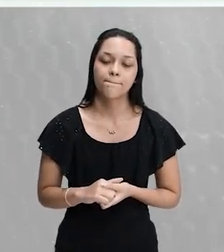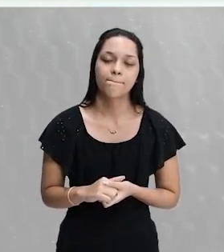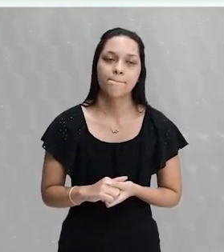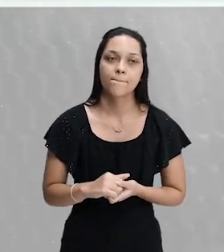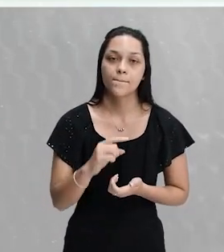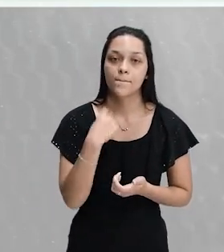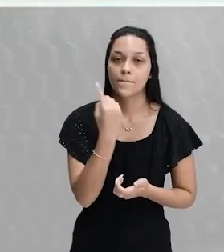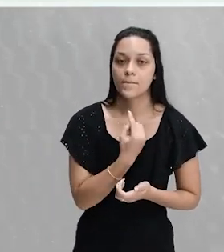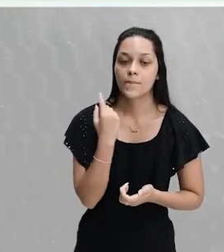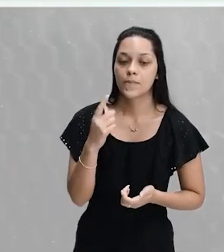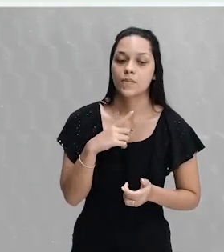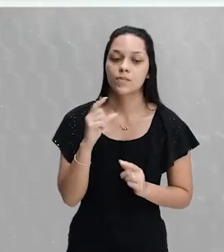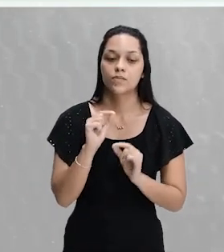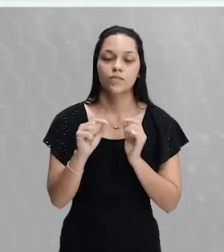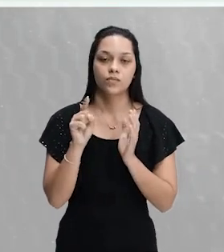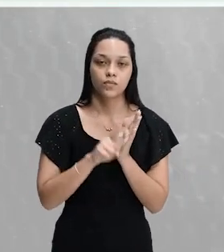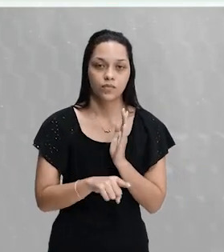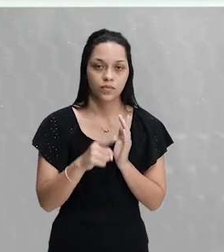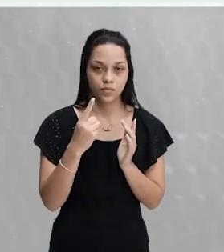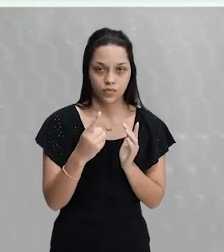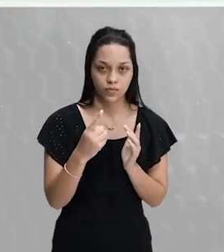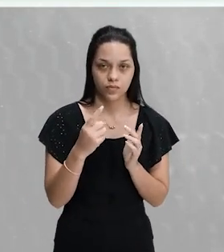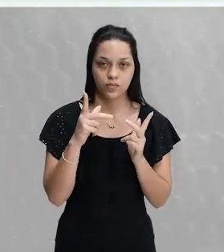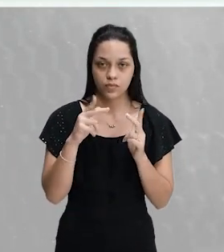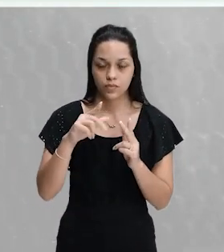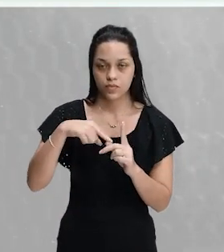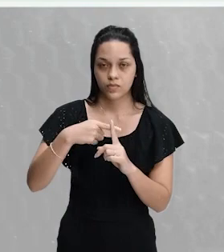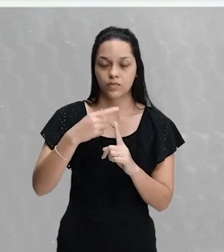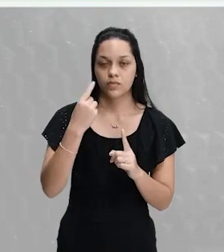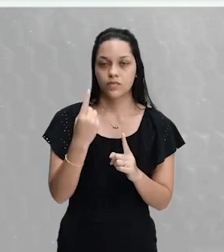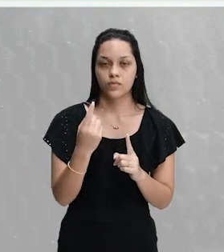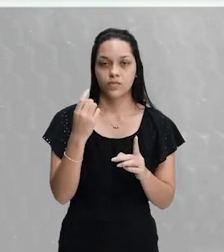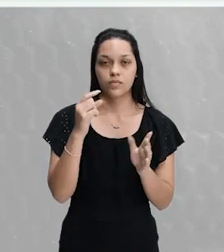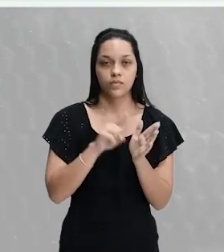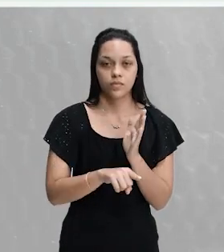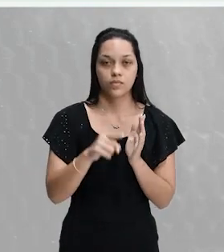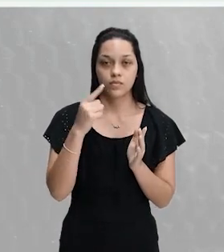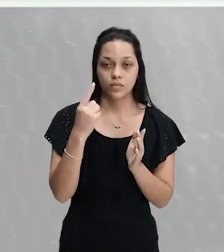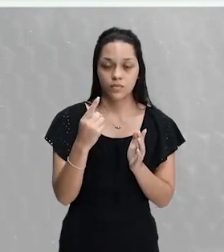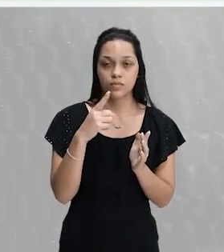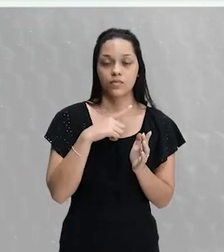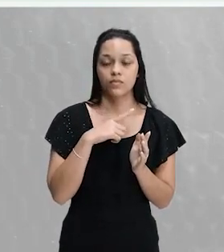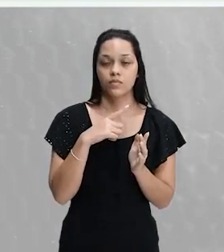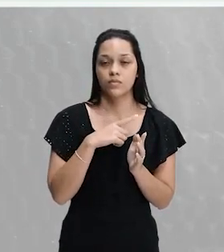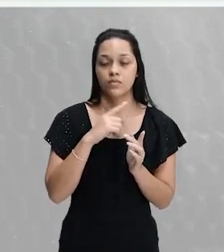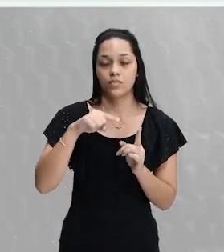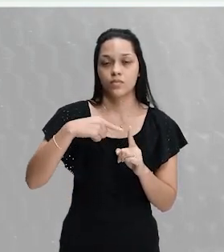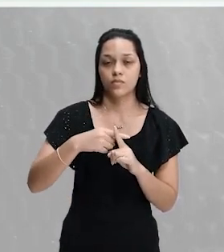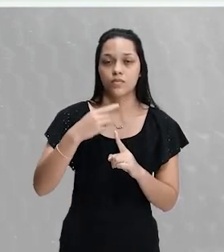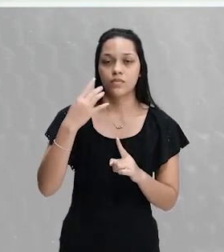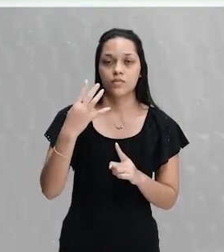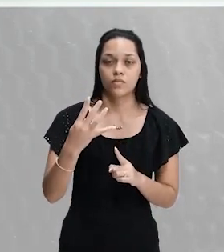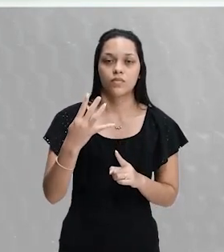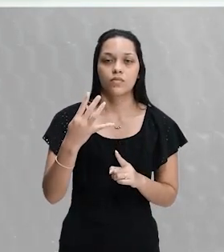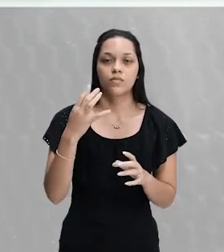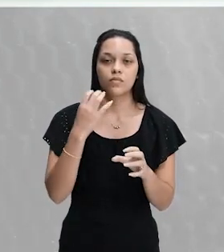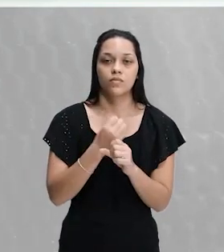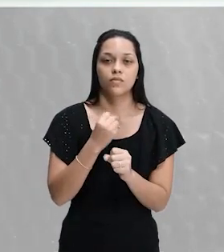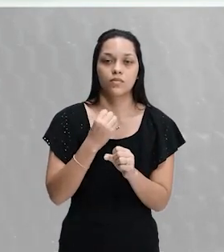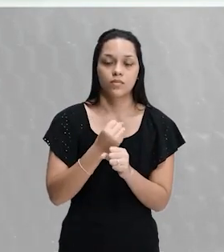Então, nós vamos ter o quê? Menos 1 ao quadrado dá mais 1. Com menos fica menos 1. Menos 1 mais 4